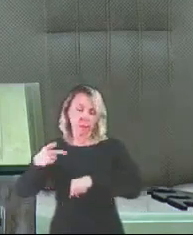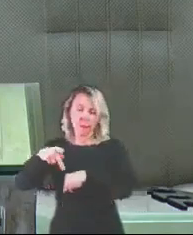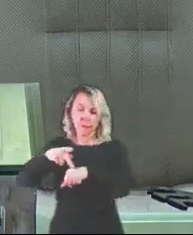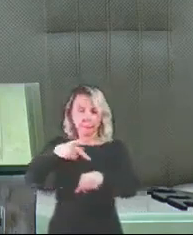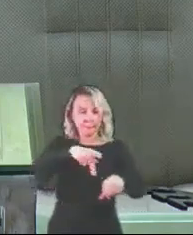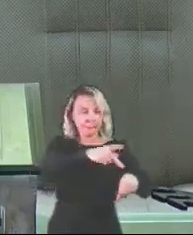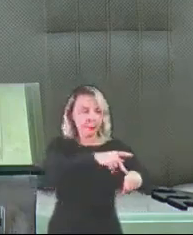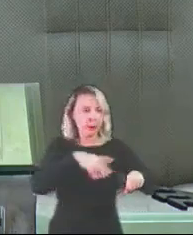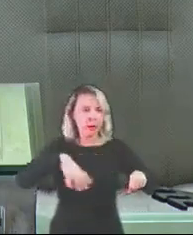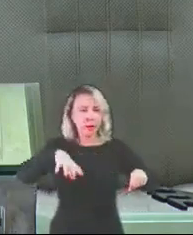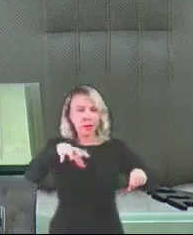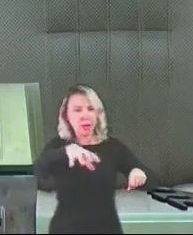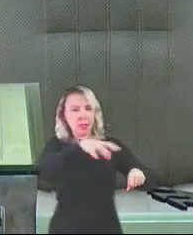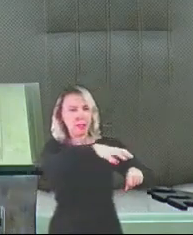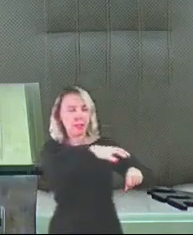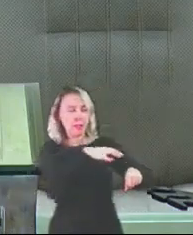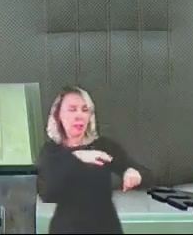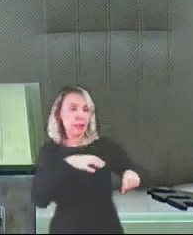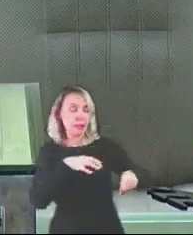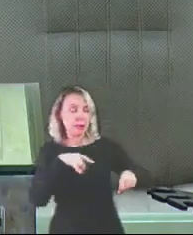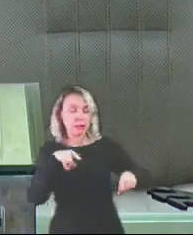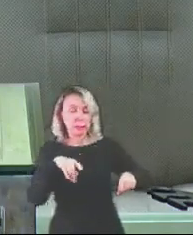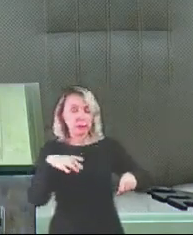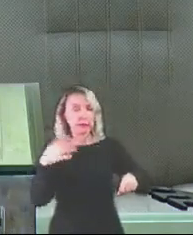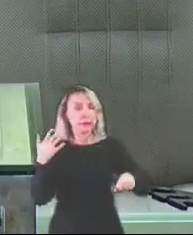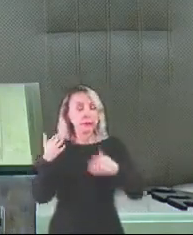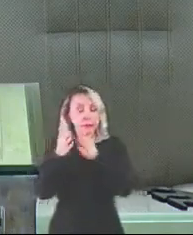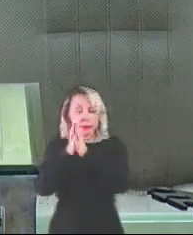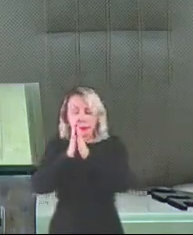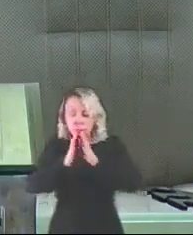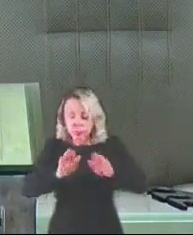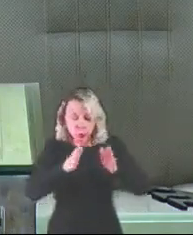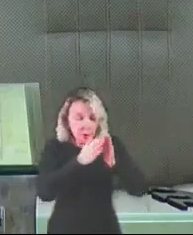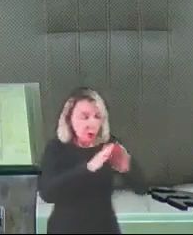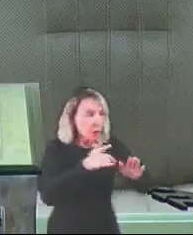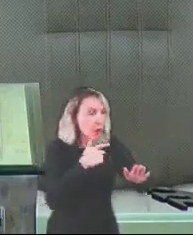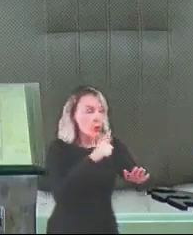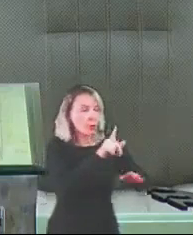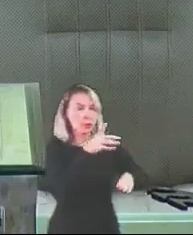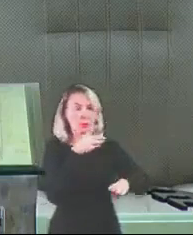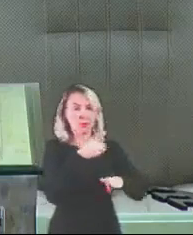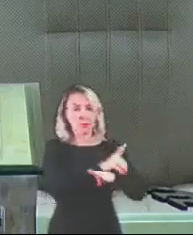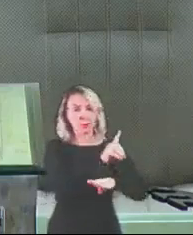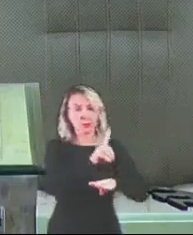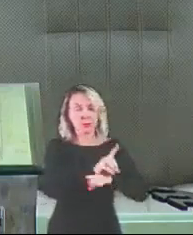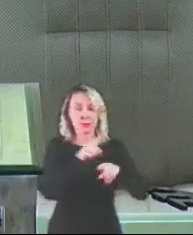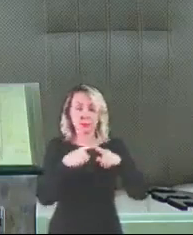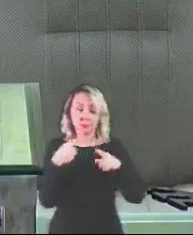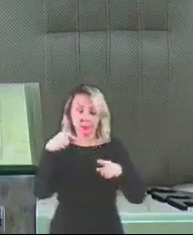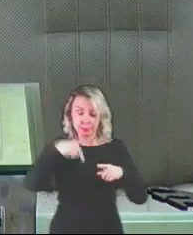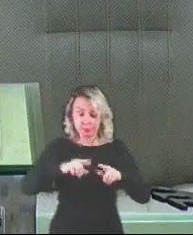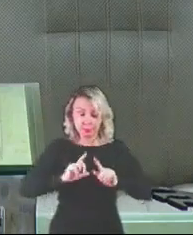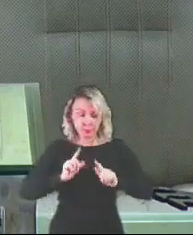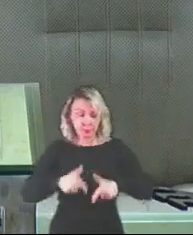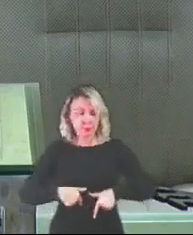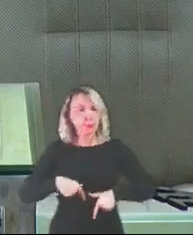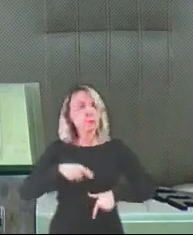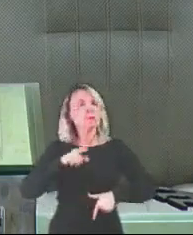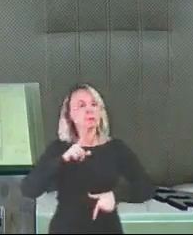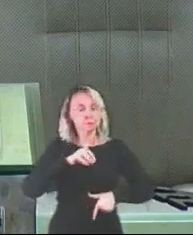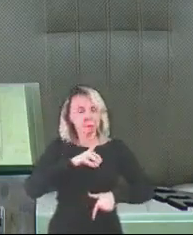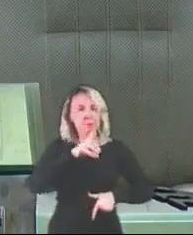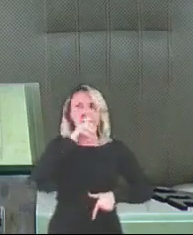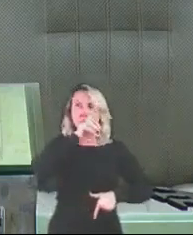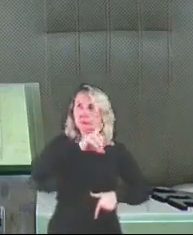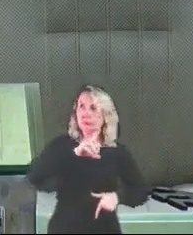limites de Israel adoravam outros deuses, adoravam ídolos, mas Israel era um povo teocrático, era o